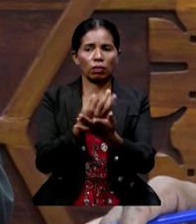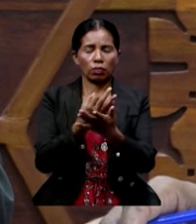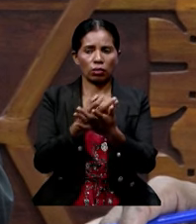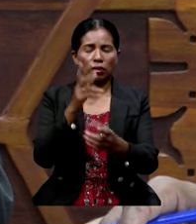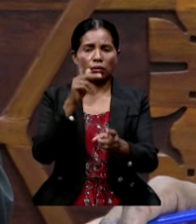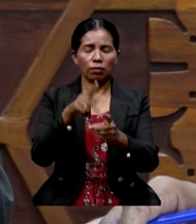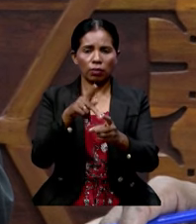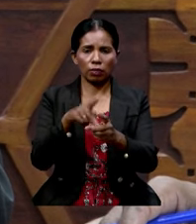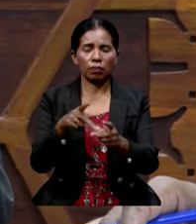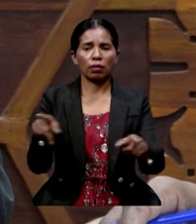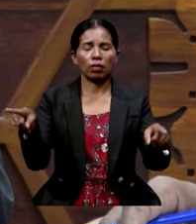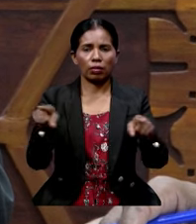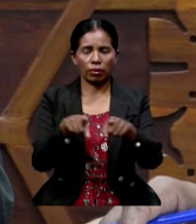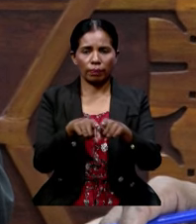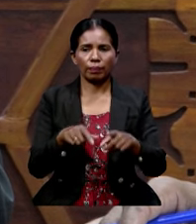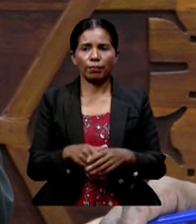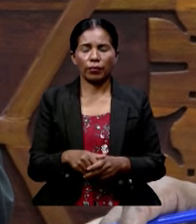Maca